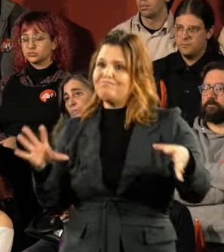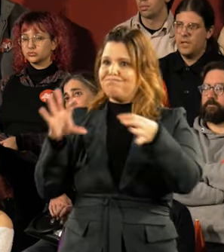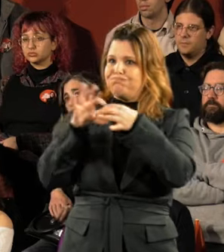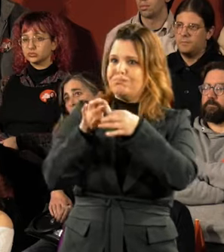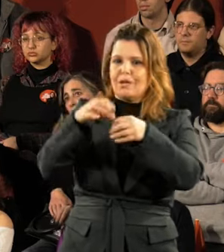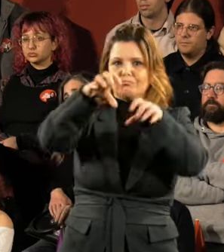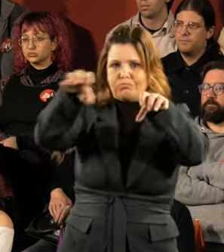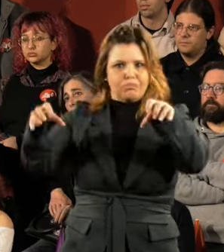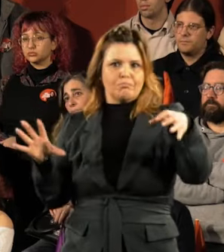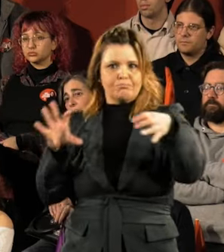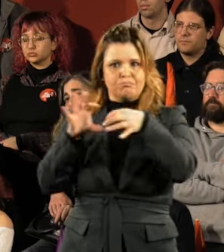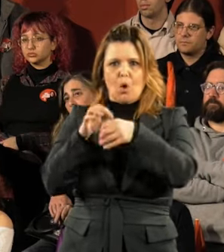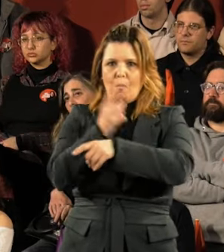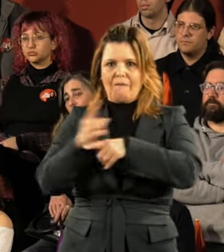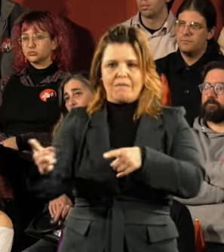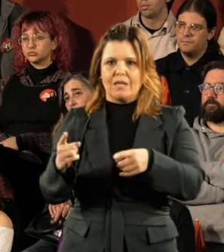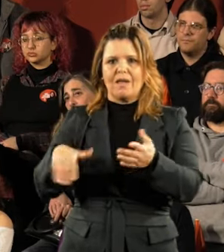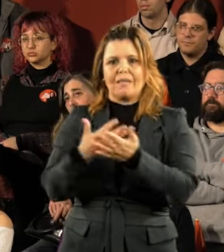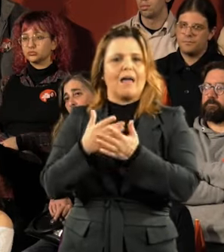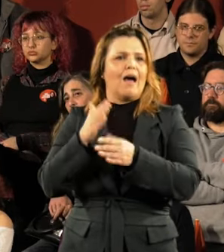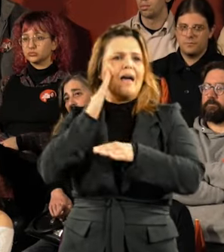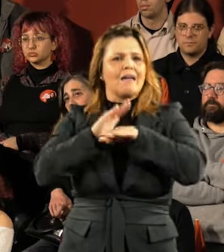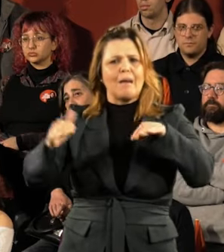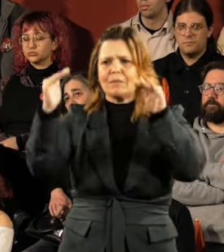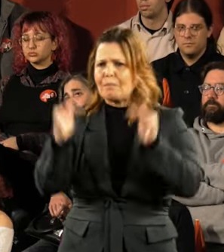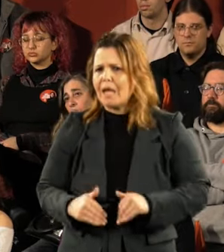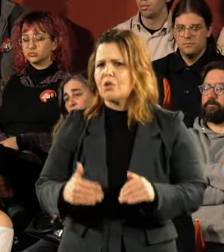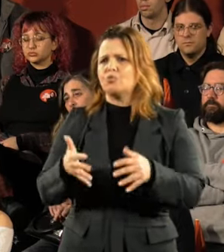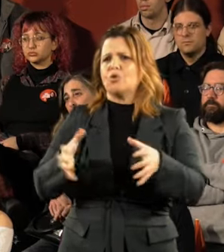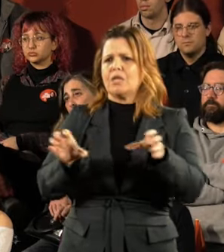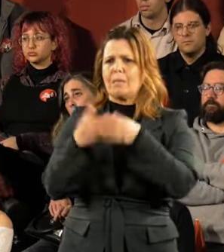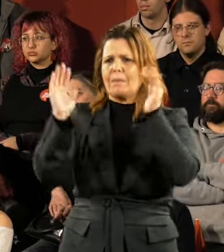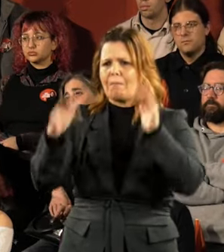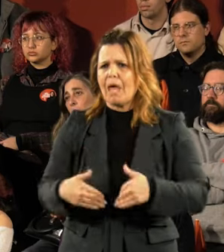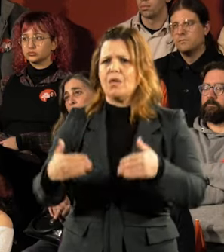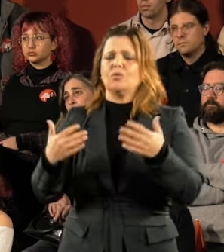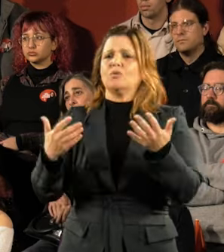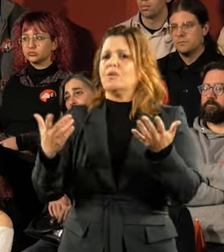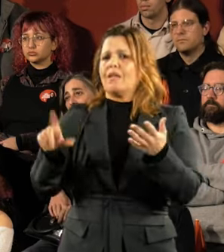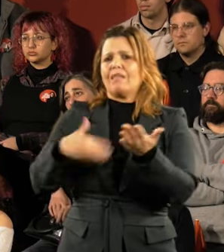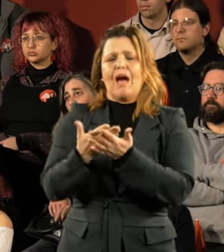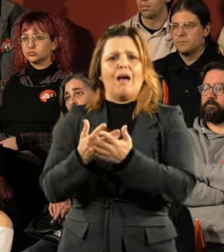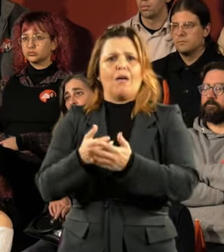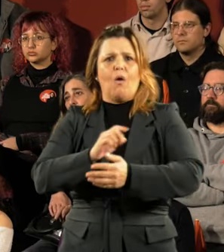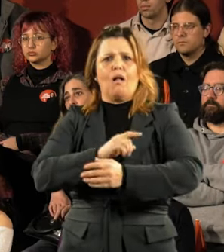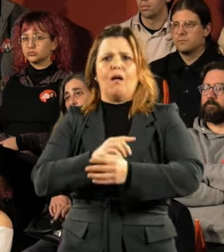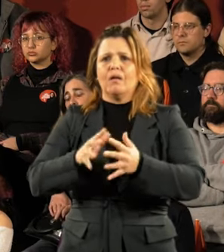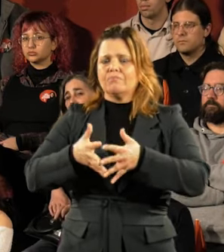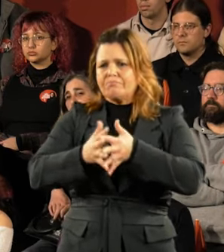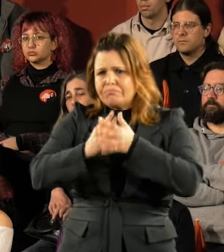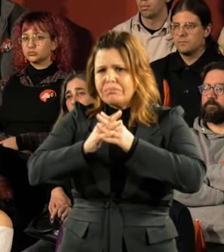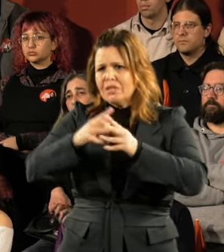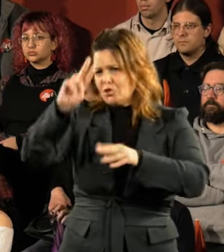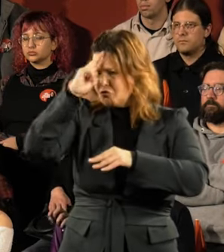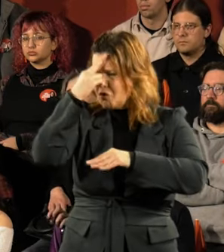acontecido uma fusão que reduziu camas desestruturou equipas e aumentou a pressão sobre o zuk Além